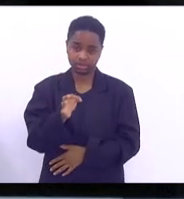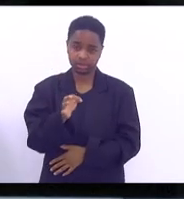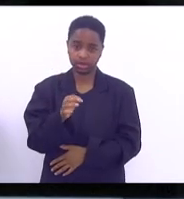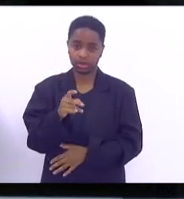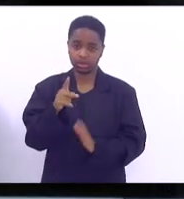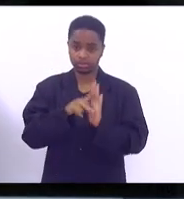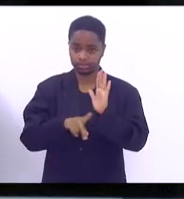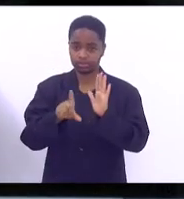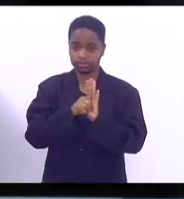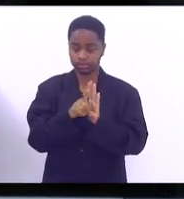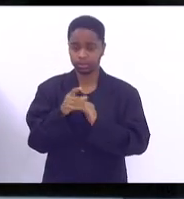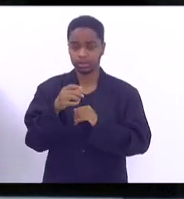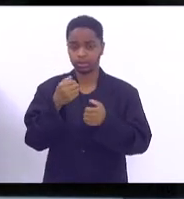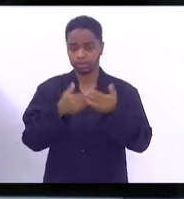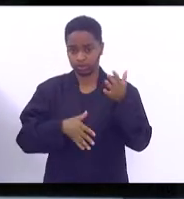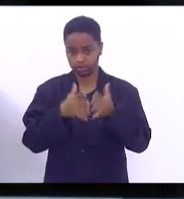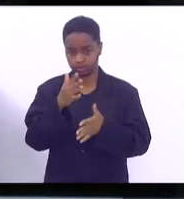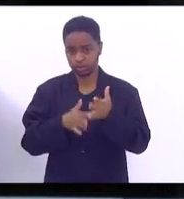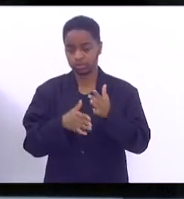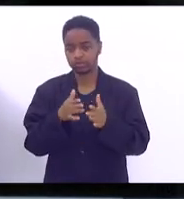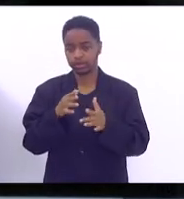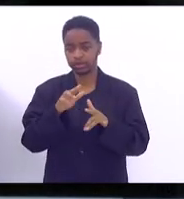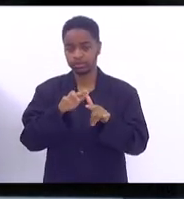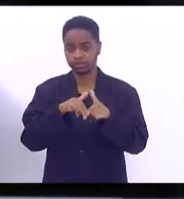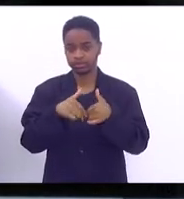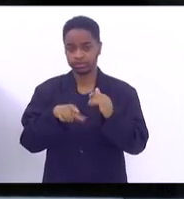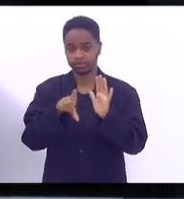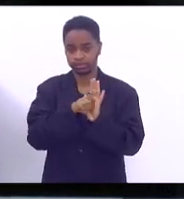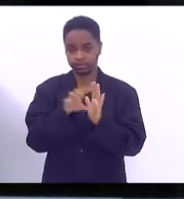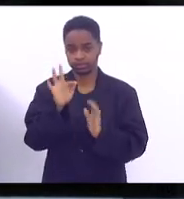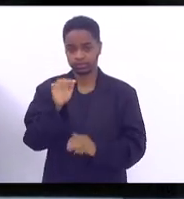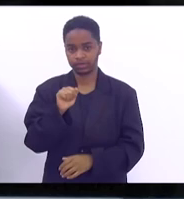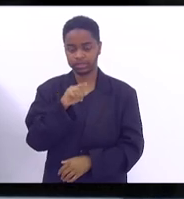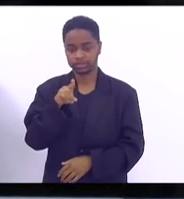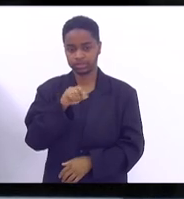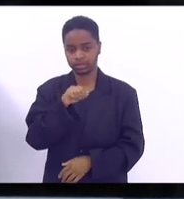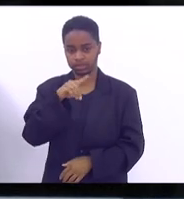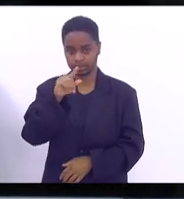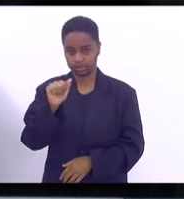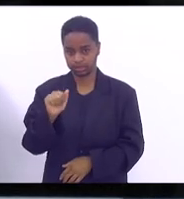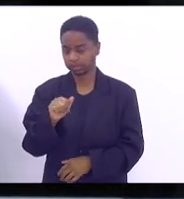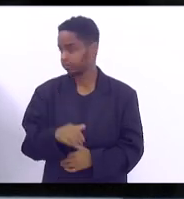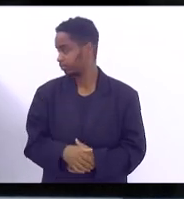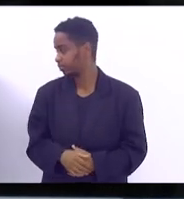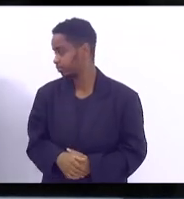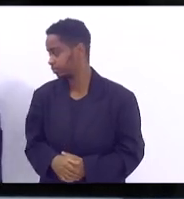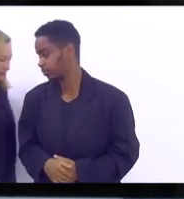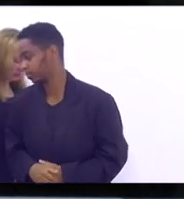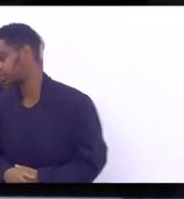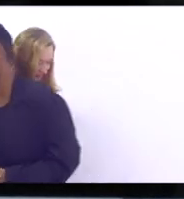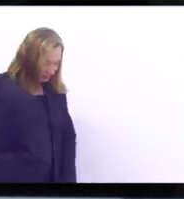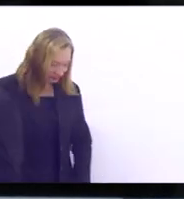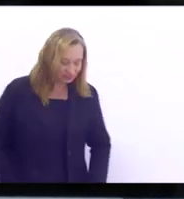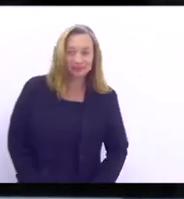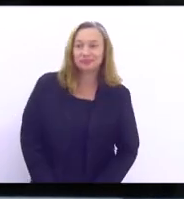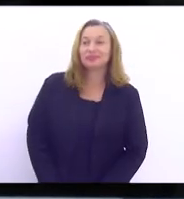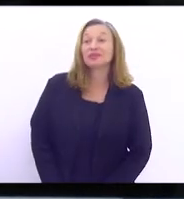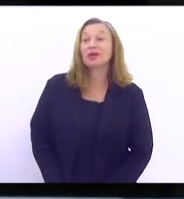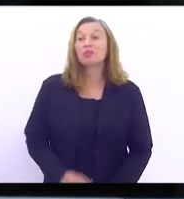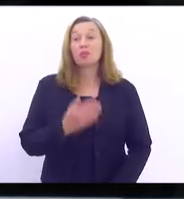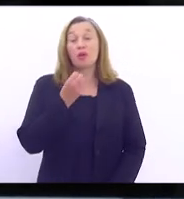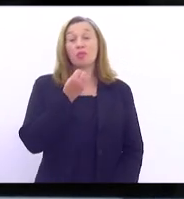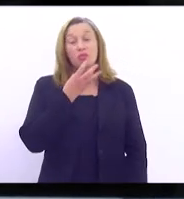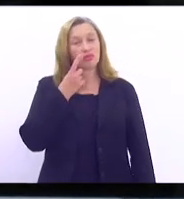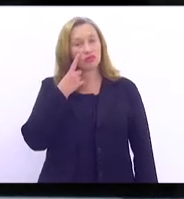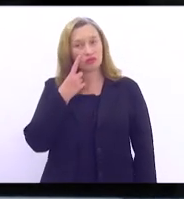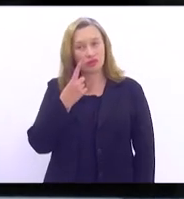deputada Gisele foi prejudicado pela lei da Fazenda. Então, era bom verificar que, no meu entendimento, o